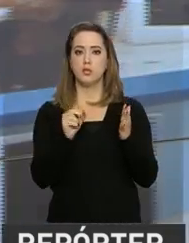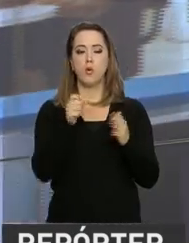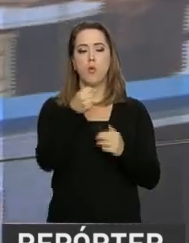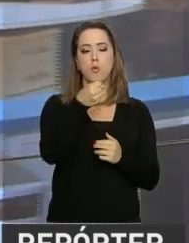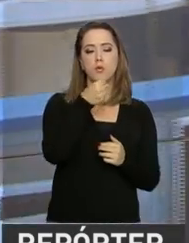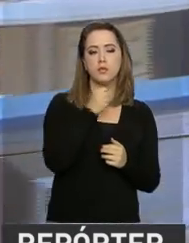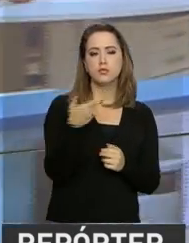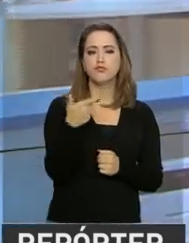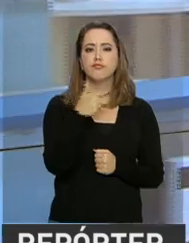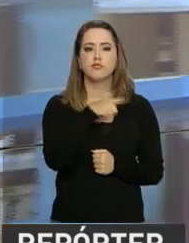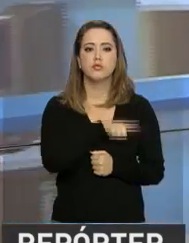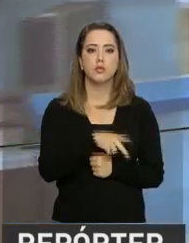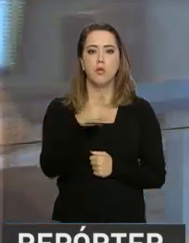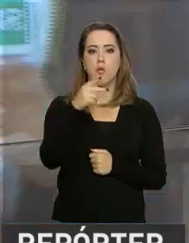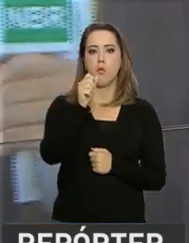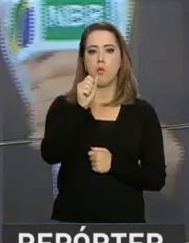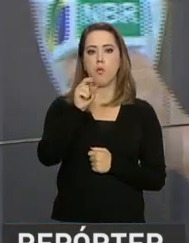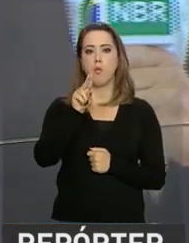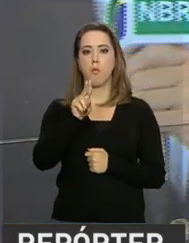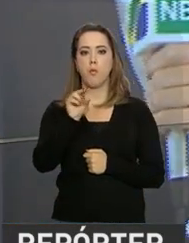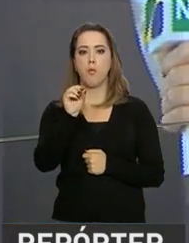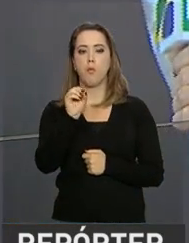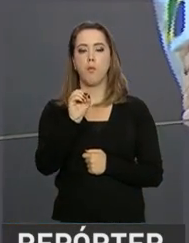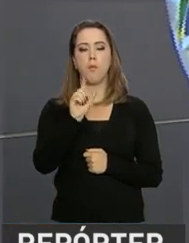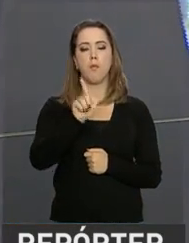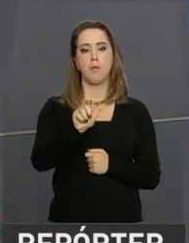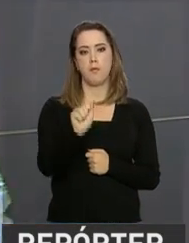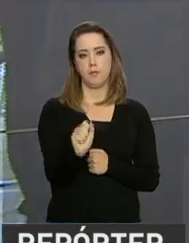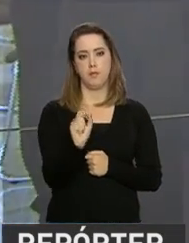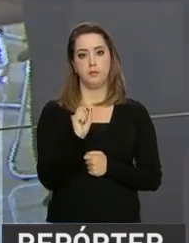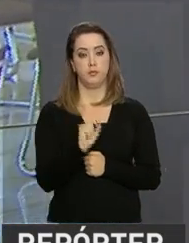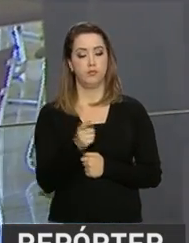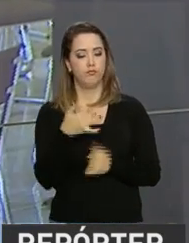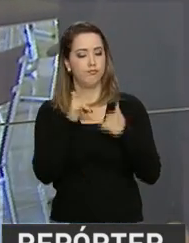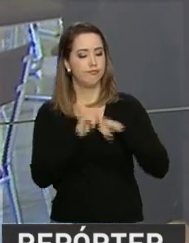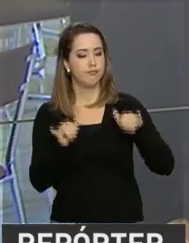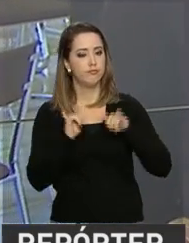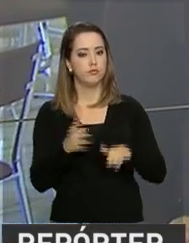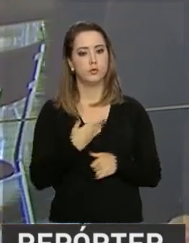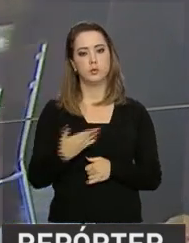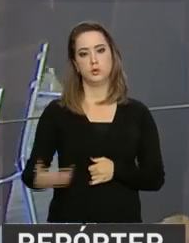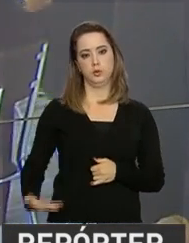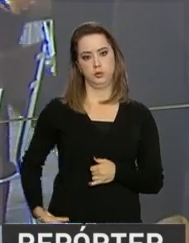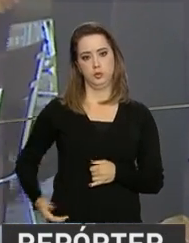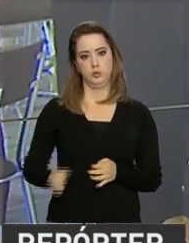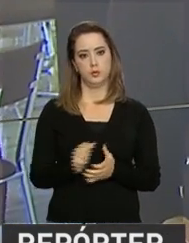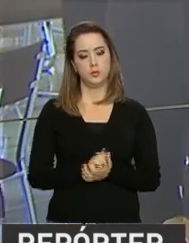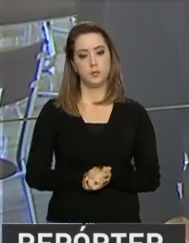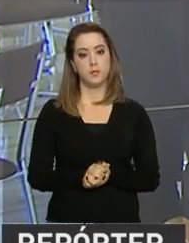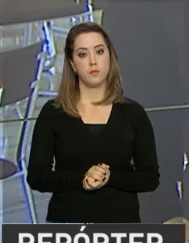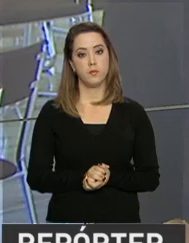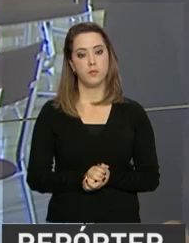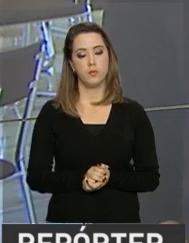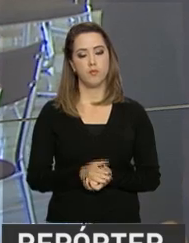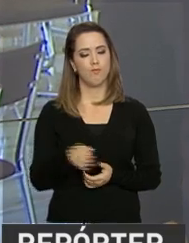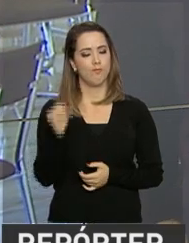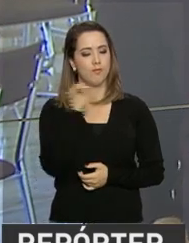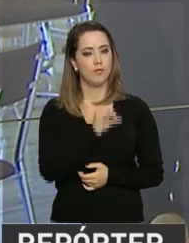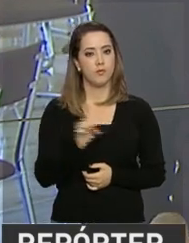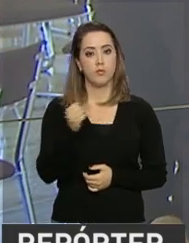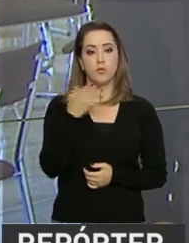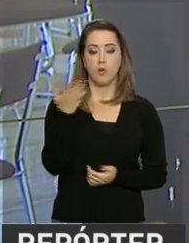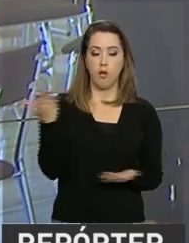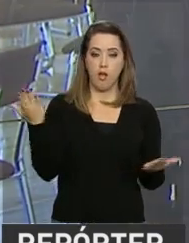conversar mais uma vez com Paola deor que tem as informações pra gente Paola Olá